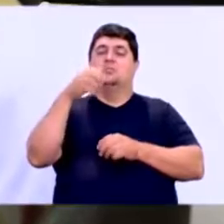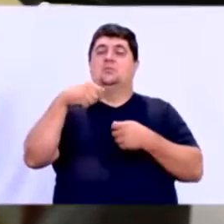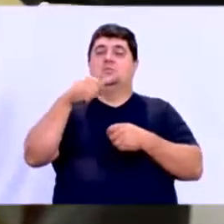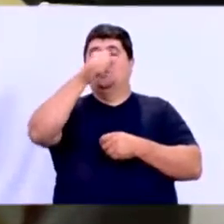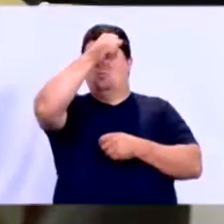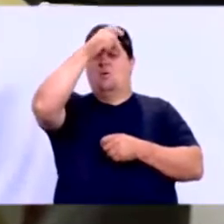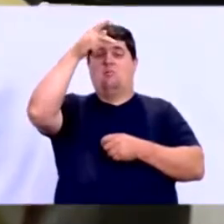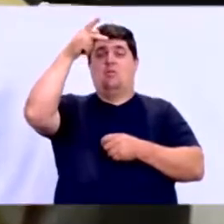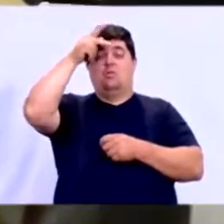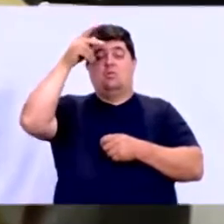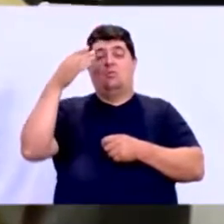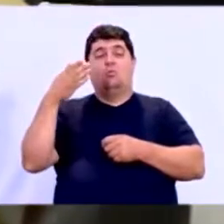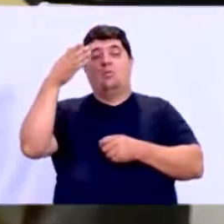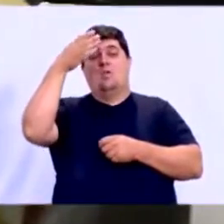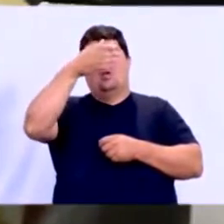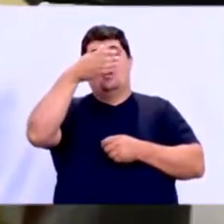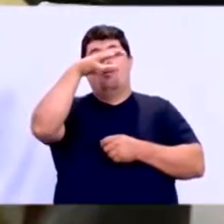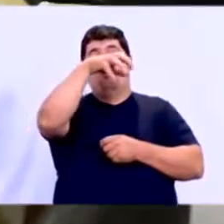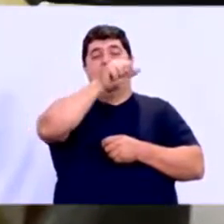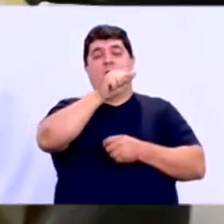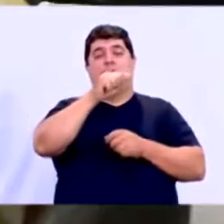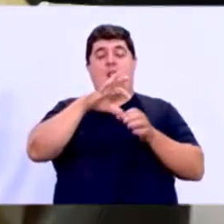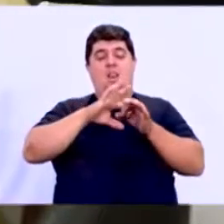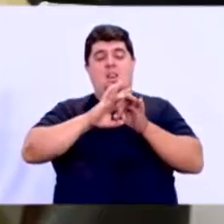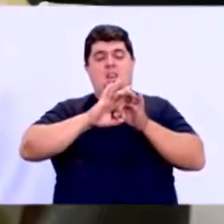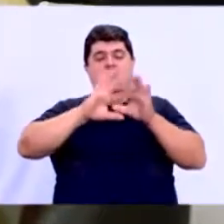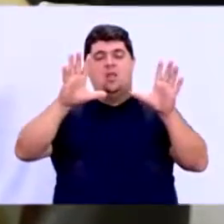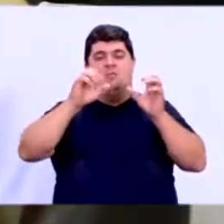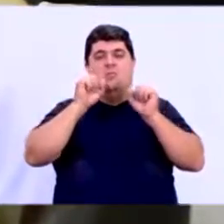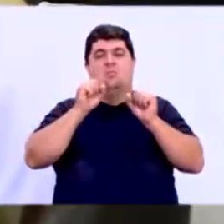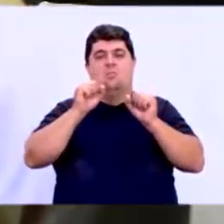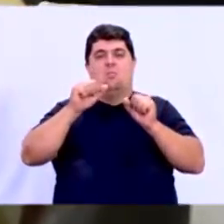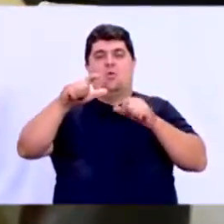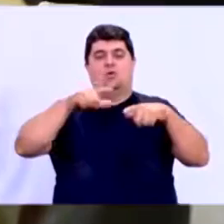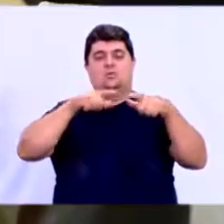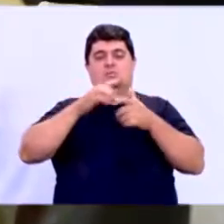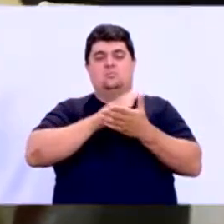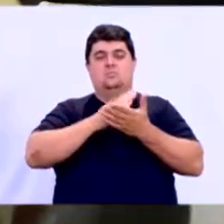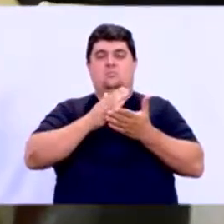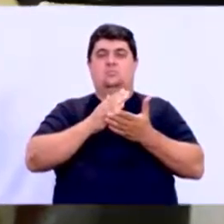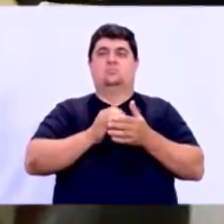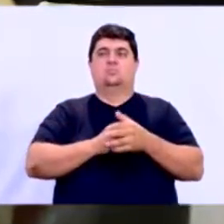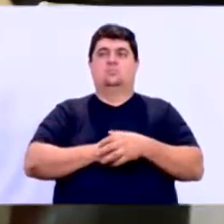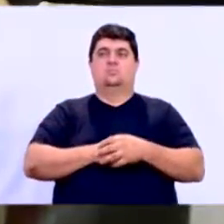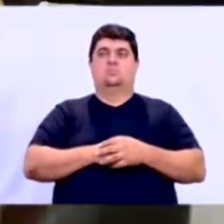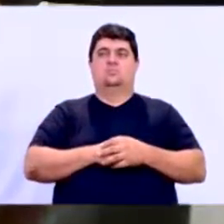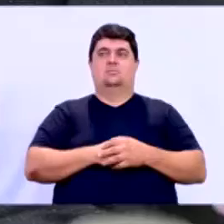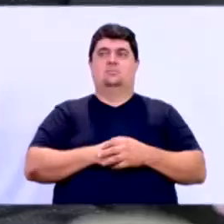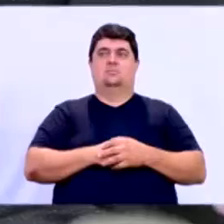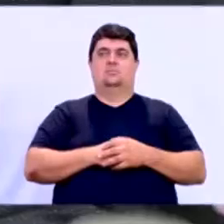até a prefeitura para obter a liberação de funcionamento.